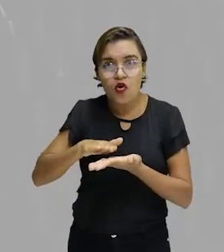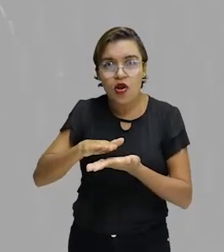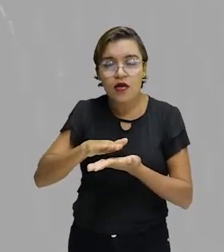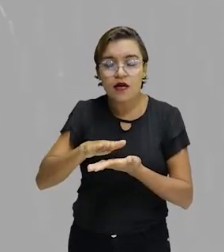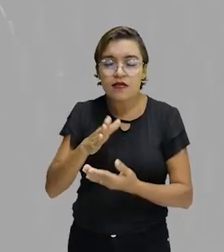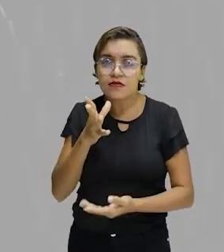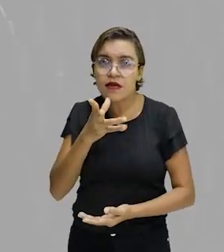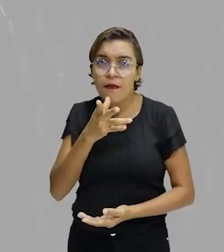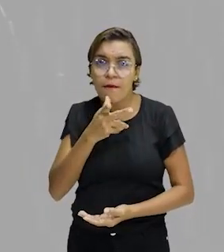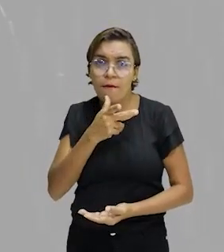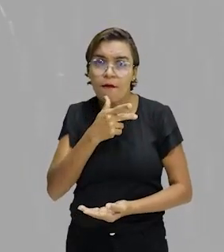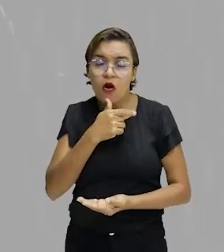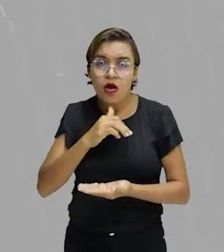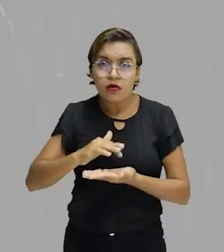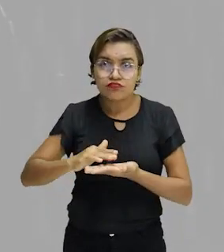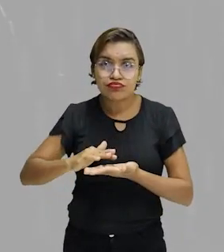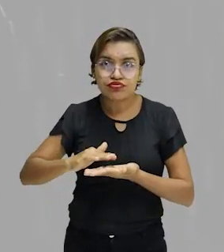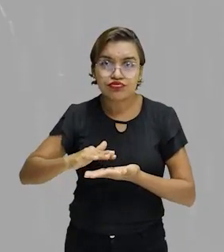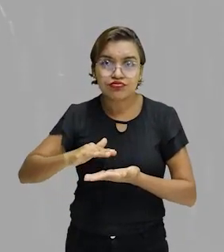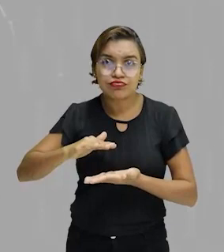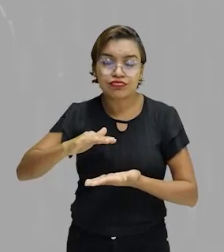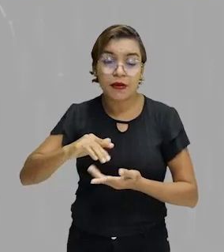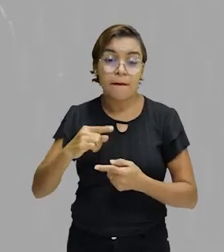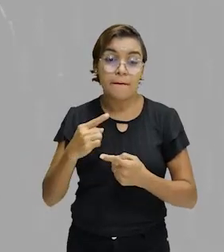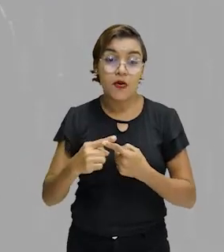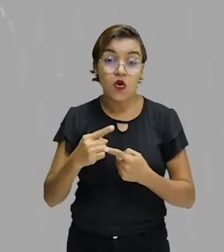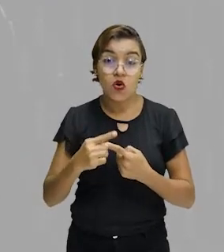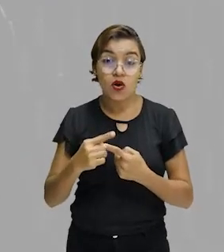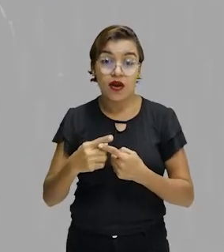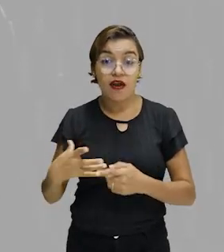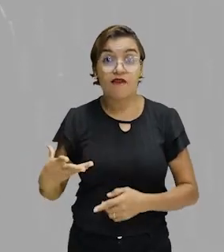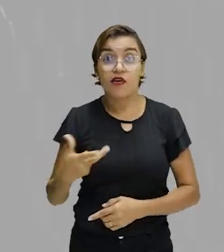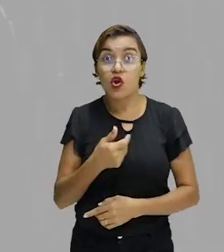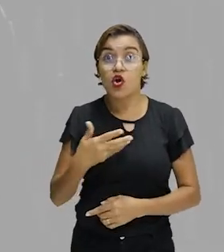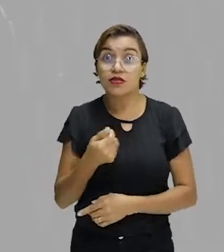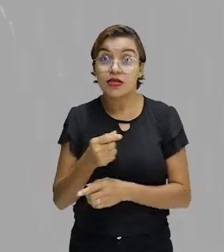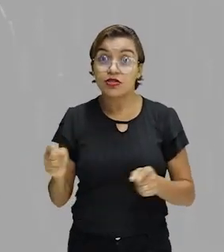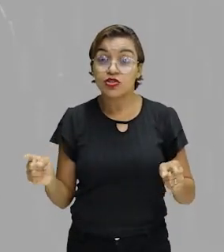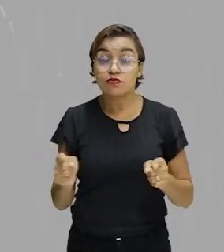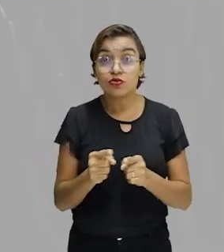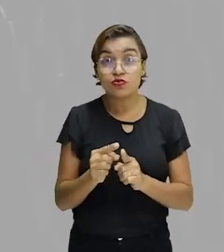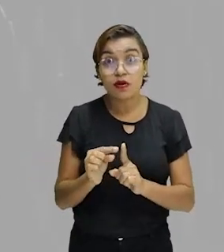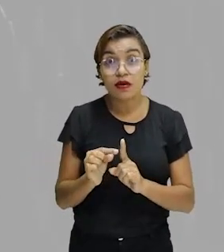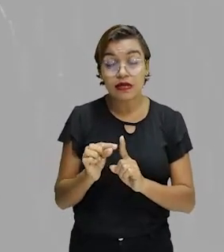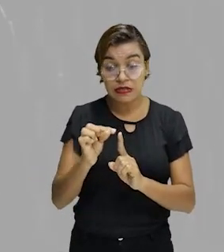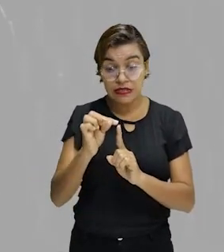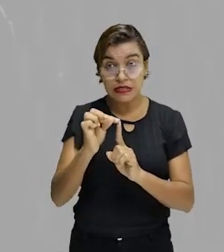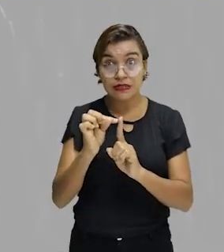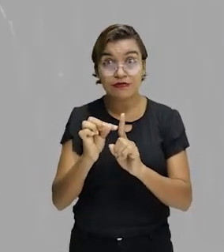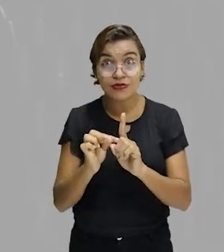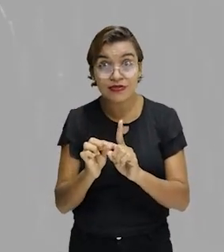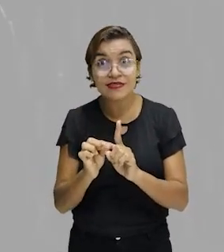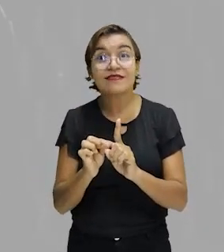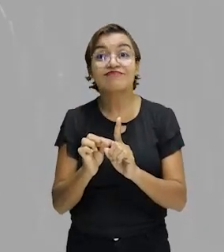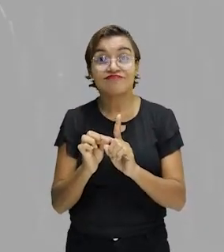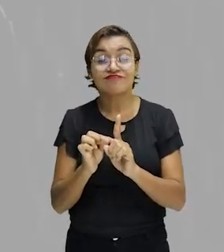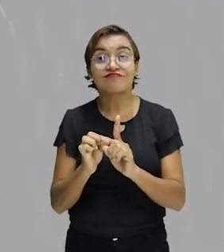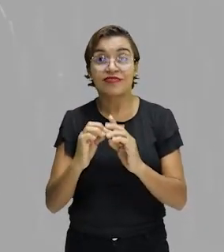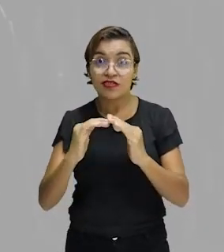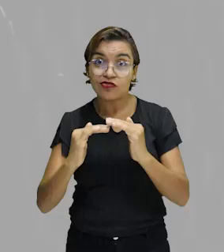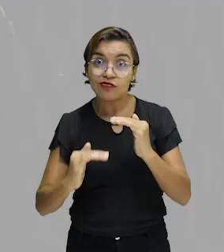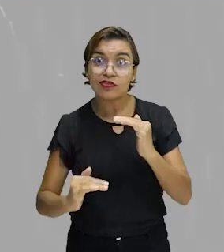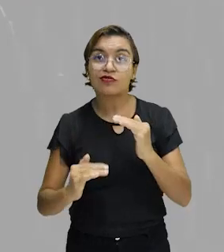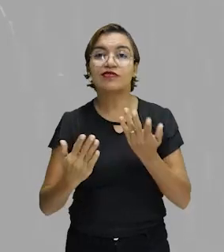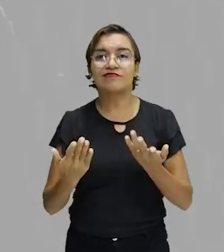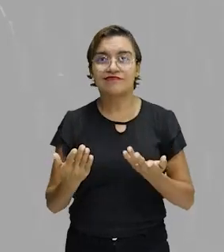toda reação química, tem sua velocidade reduzida com a diminuição da temperatura. Show de bola,